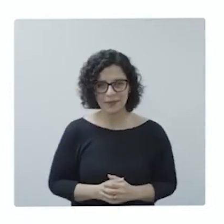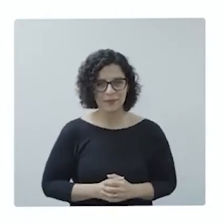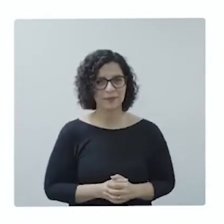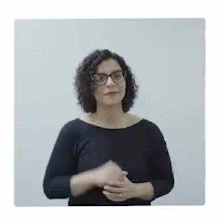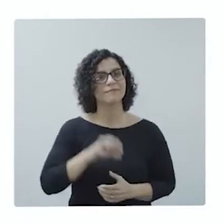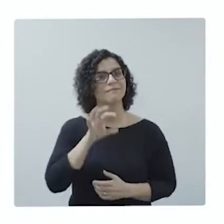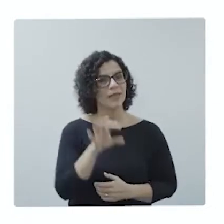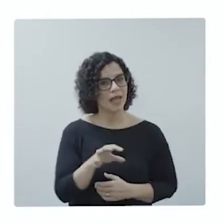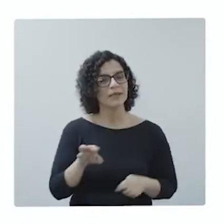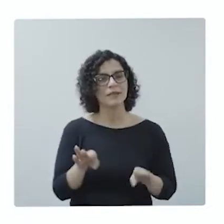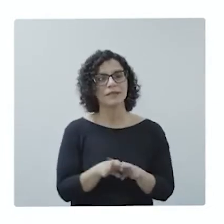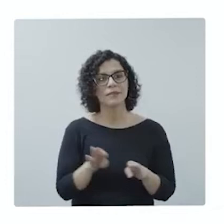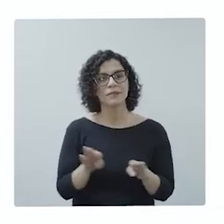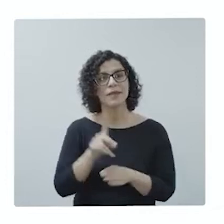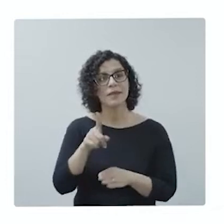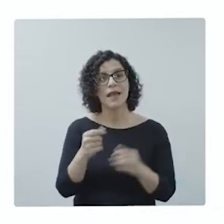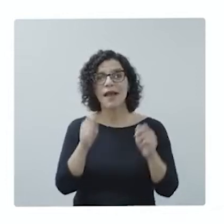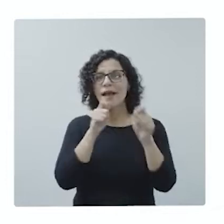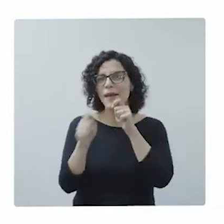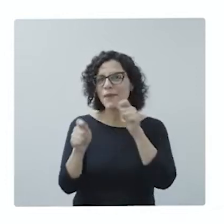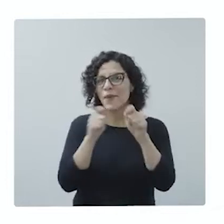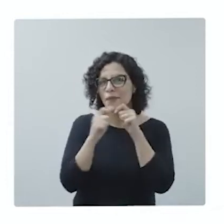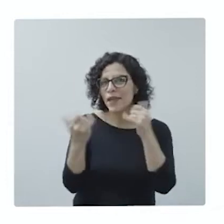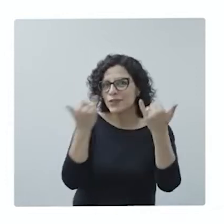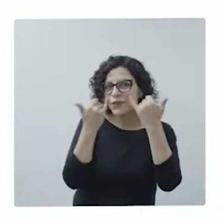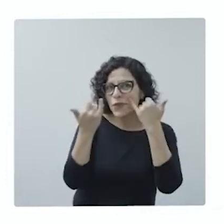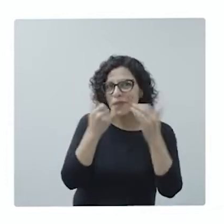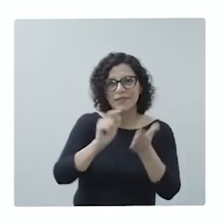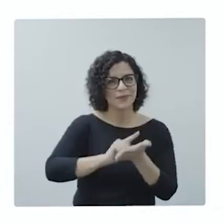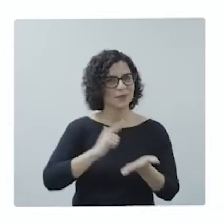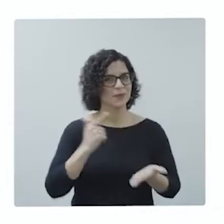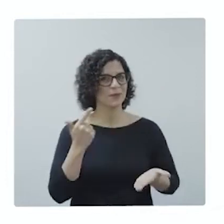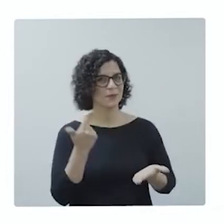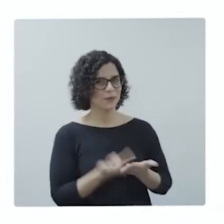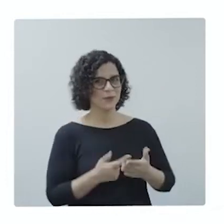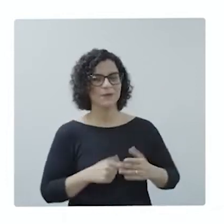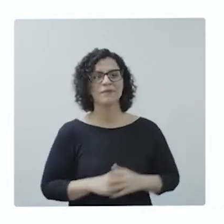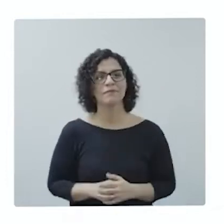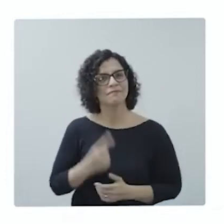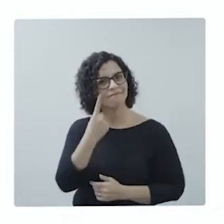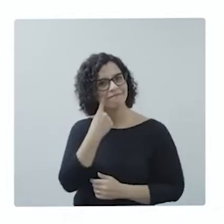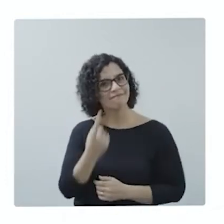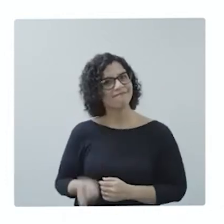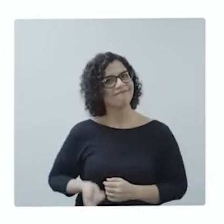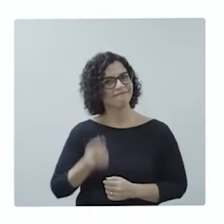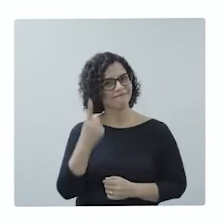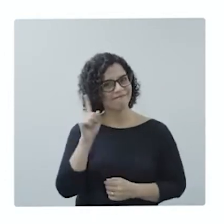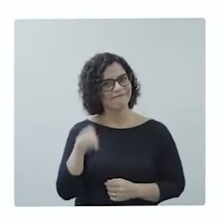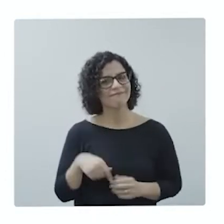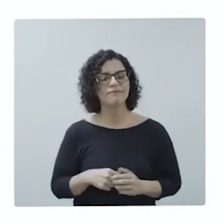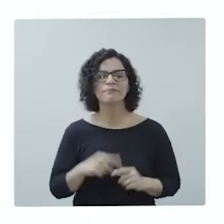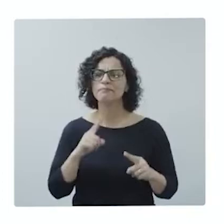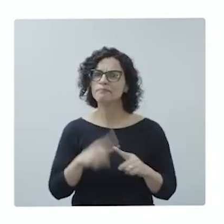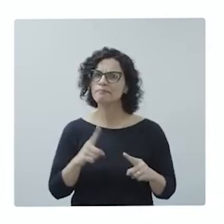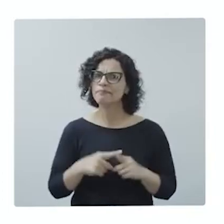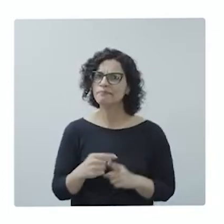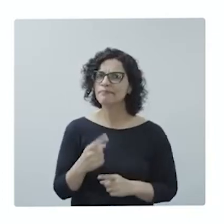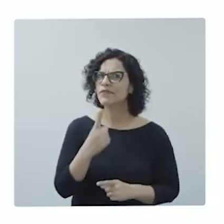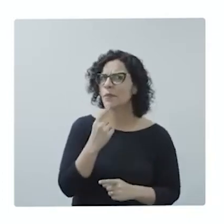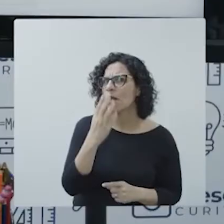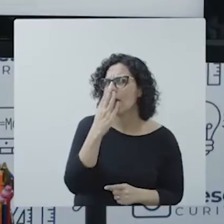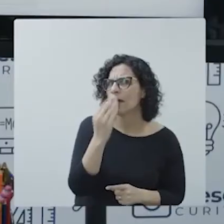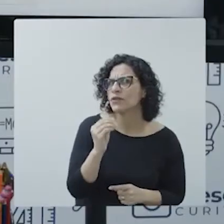Entendeu? Então, essa foi a reportagem do jornal. Interessante, né? Por que